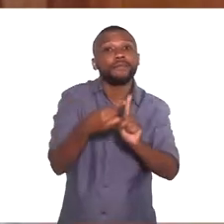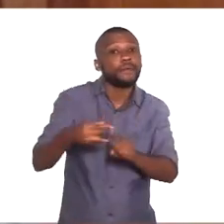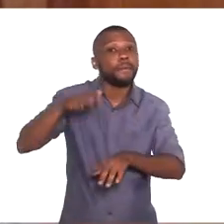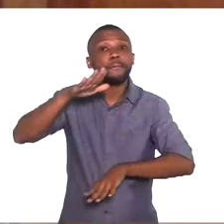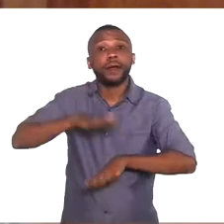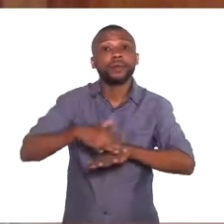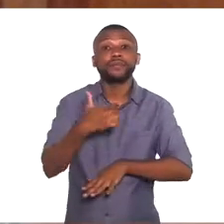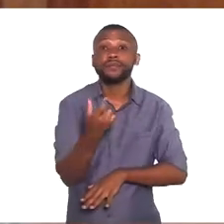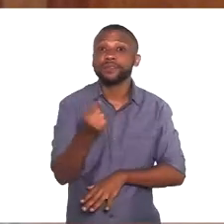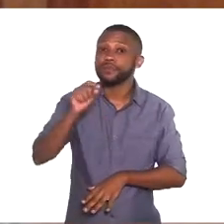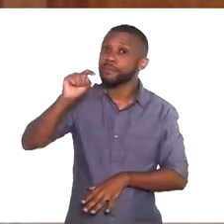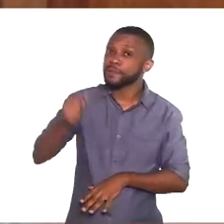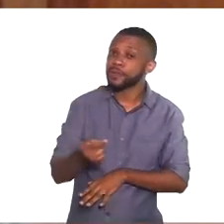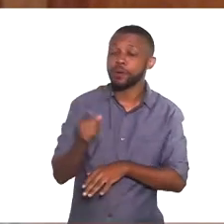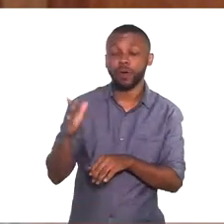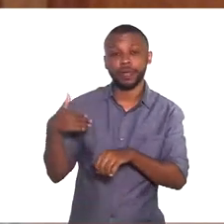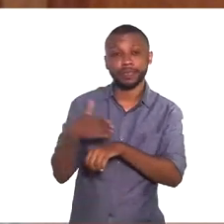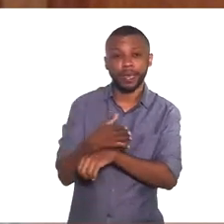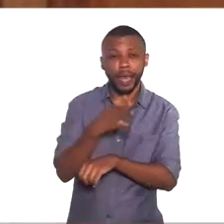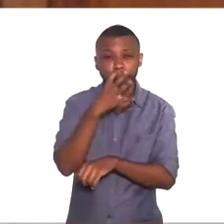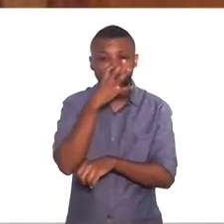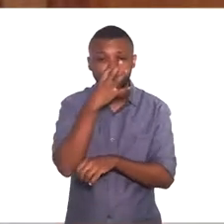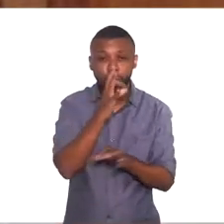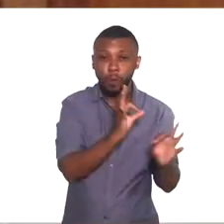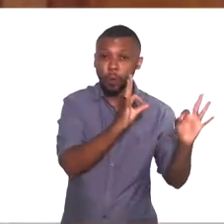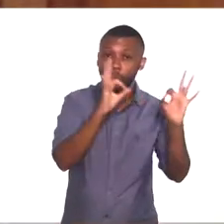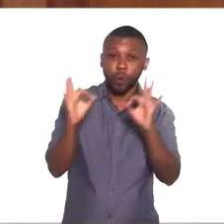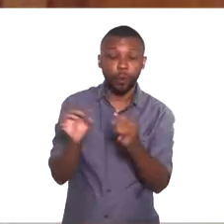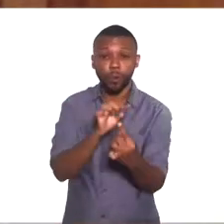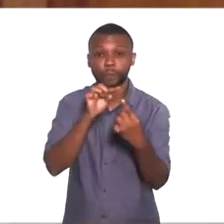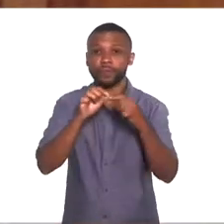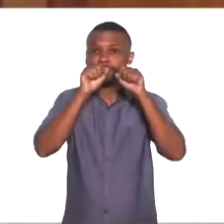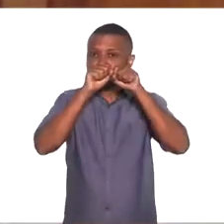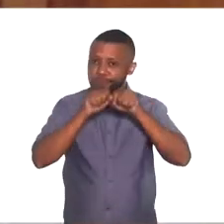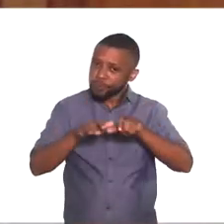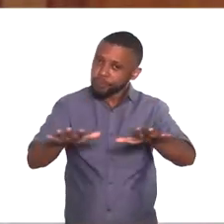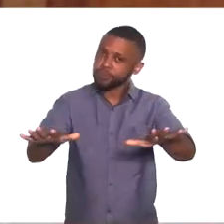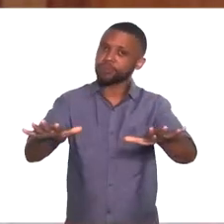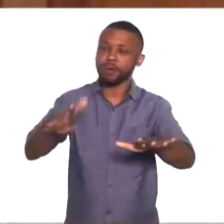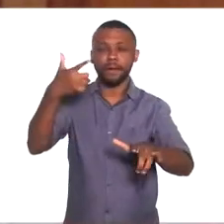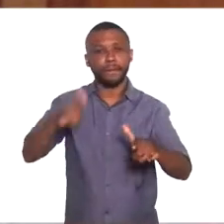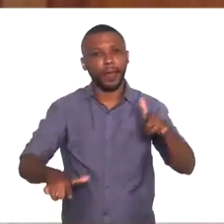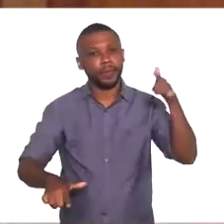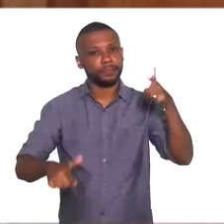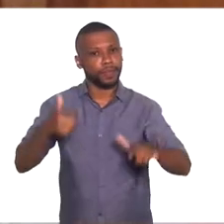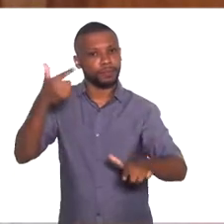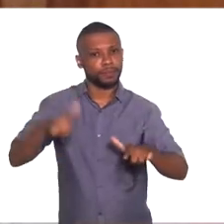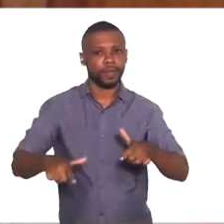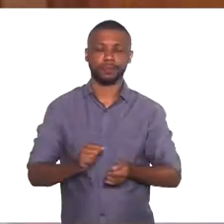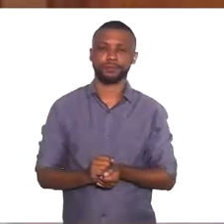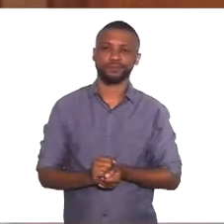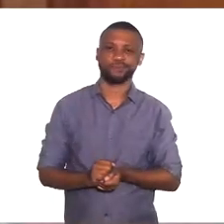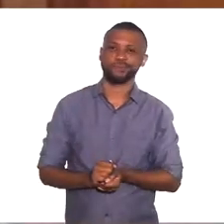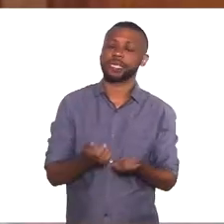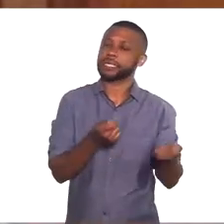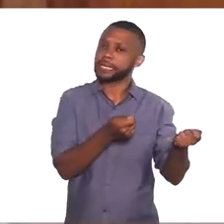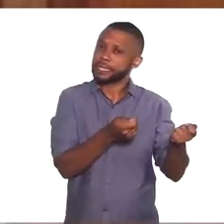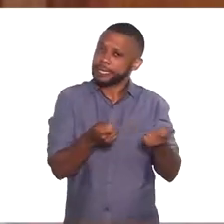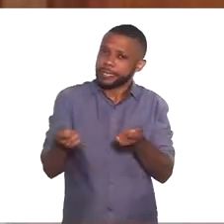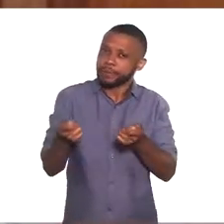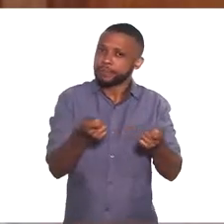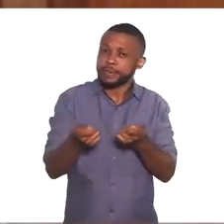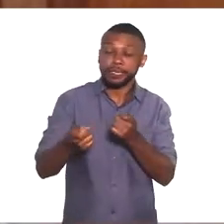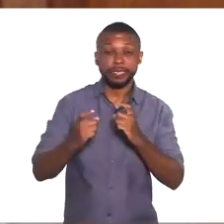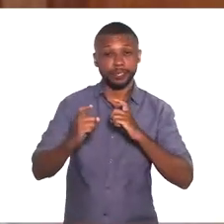20 o acesso cena das lives e tal maneira que a ideia é sempre serviram muito mais né E isso toda semana